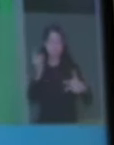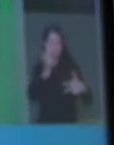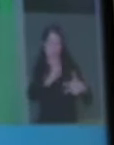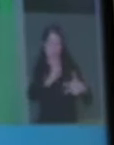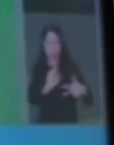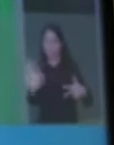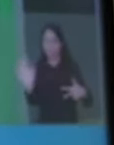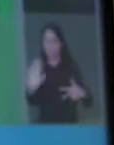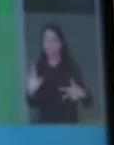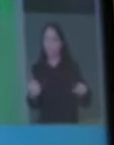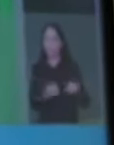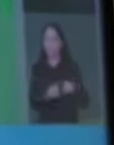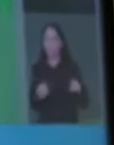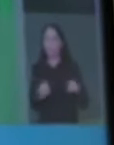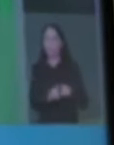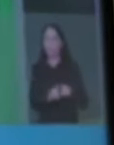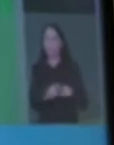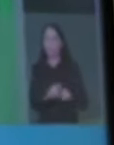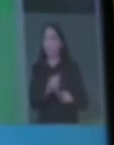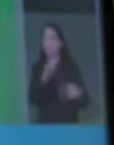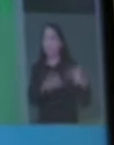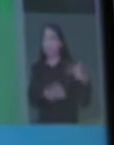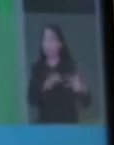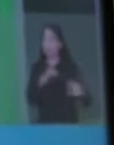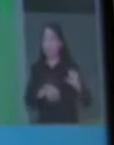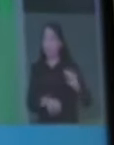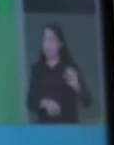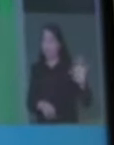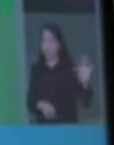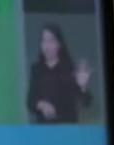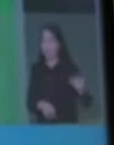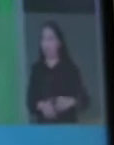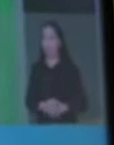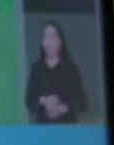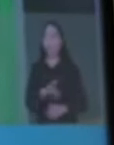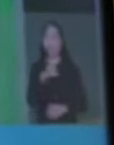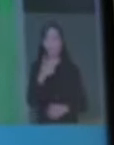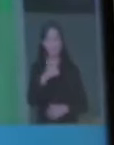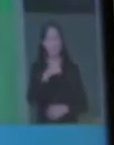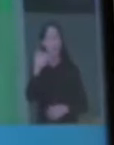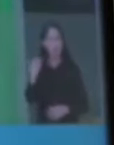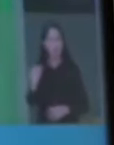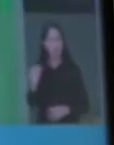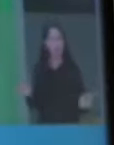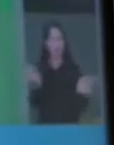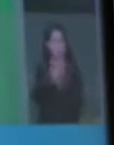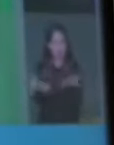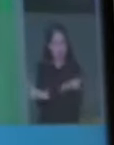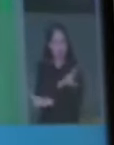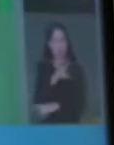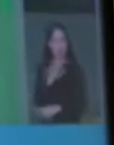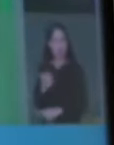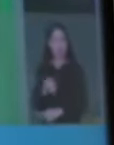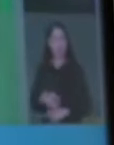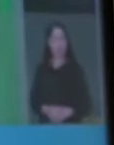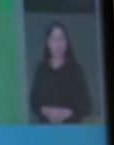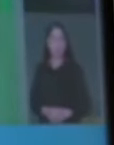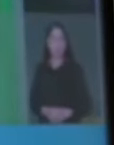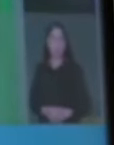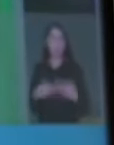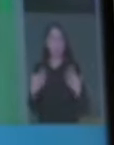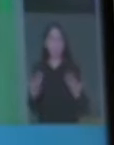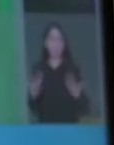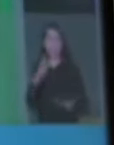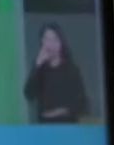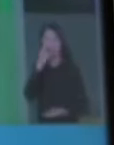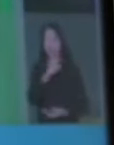mas também ao Supremo Tribunal Federal chegará o dia em que a situação se inverterá E aí senhor presidente